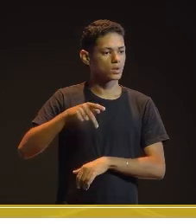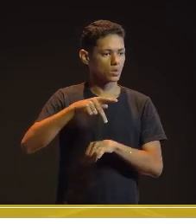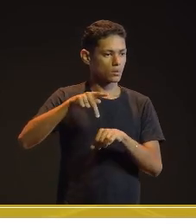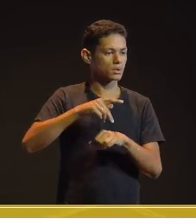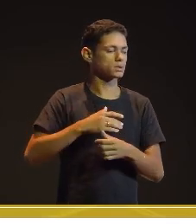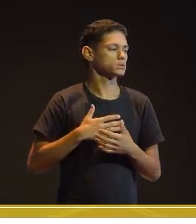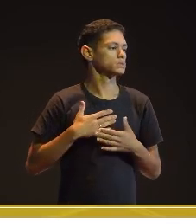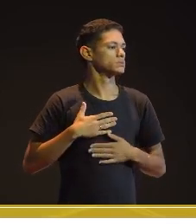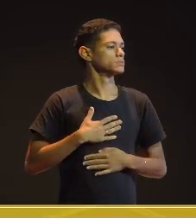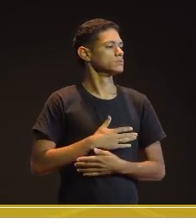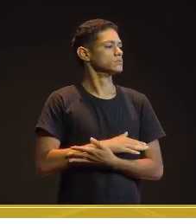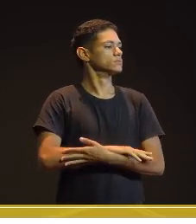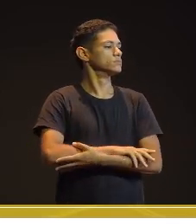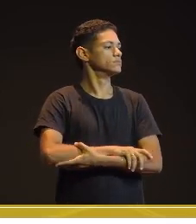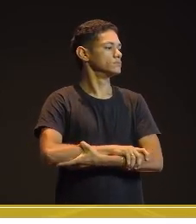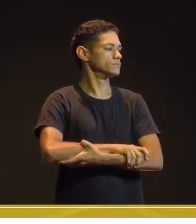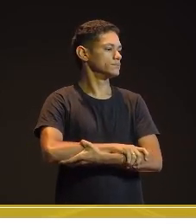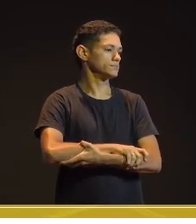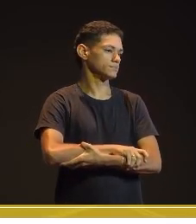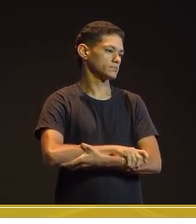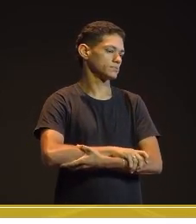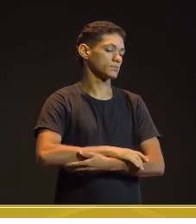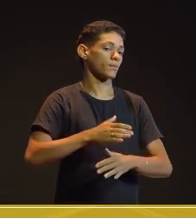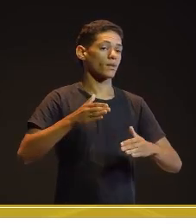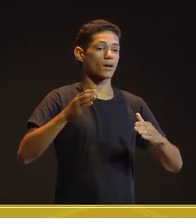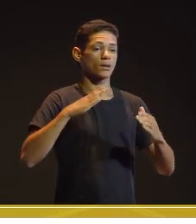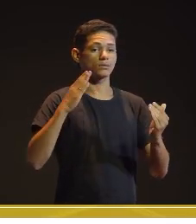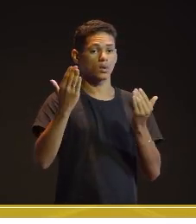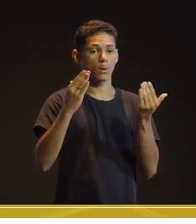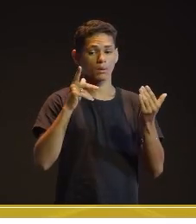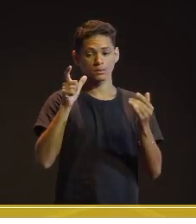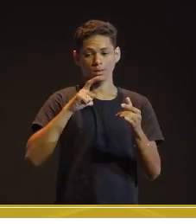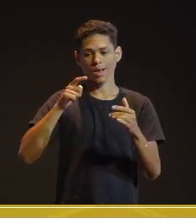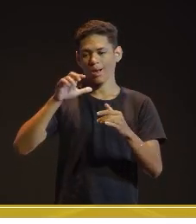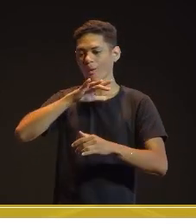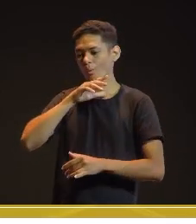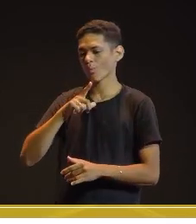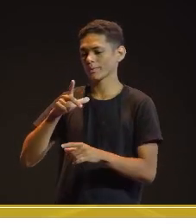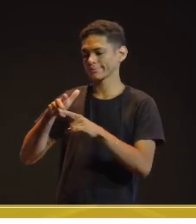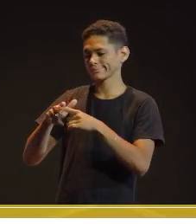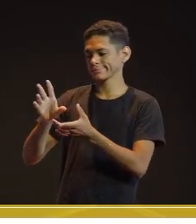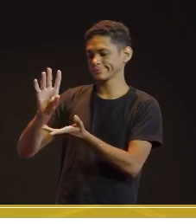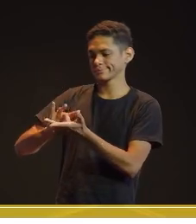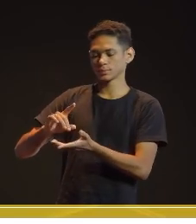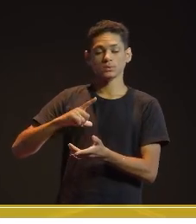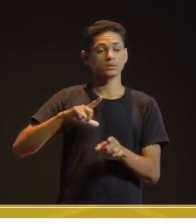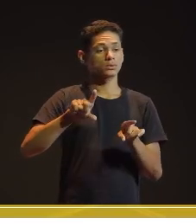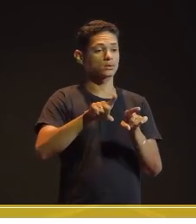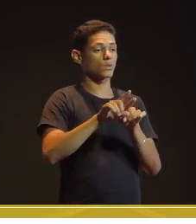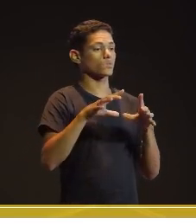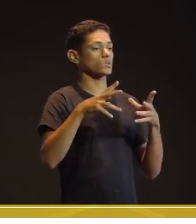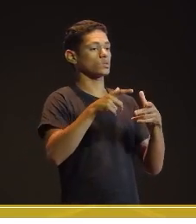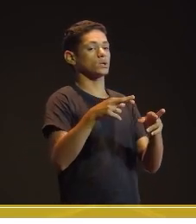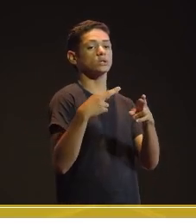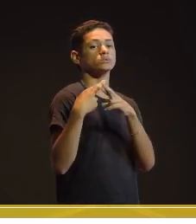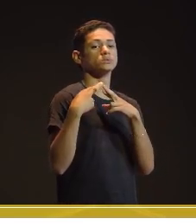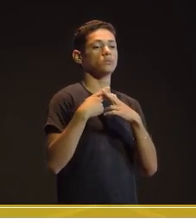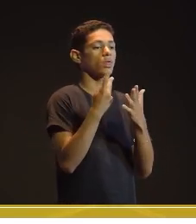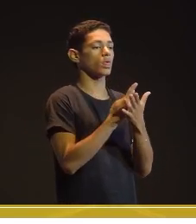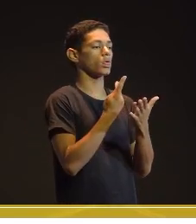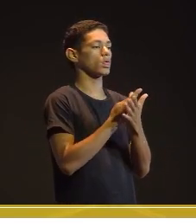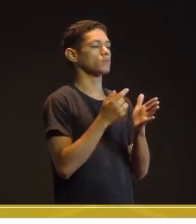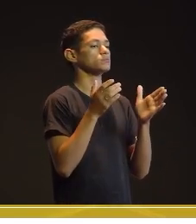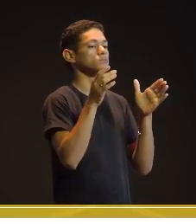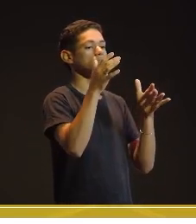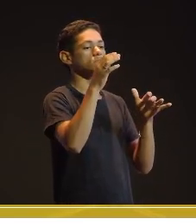país. Associa-se a isso a má qualidade das instalações, e aí toda a responsabilidade das falhas acaba